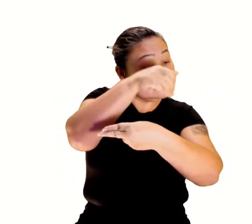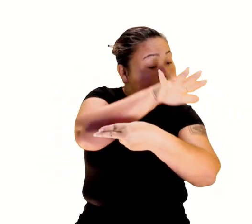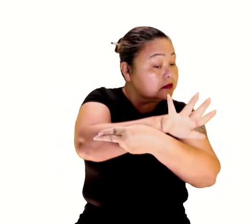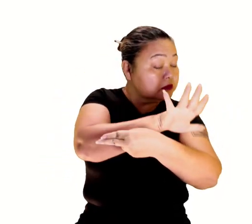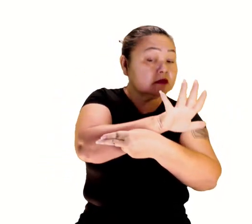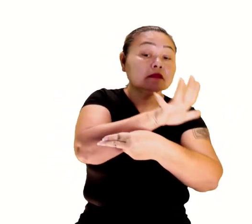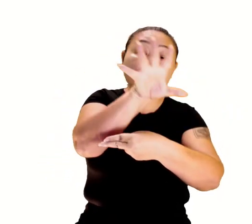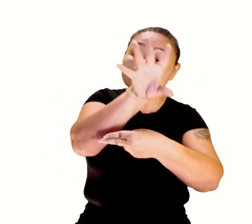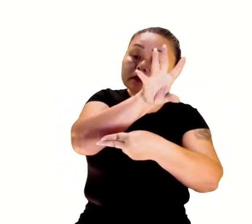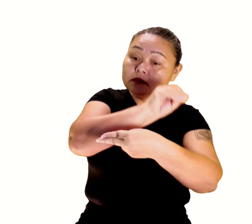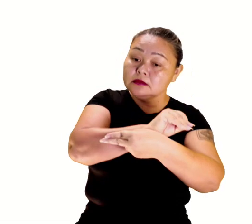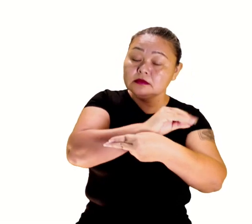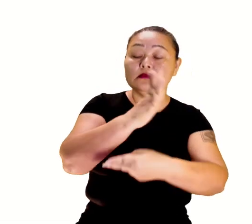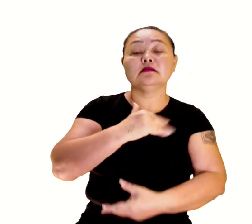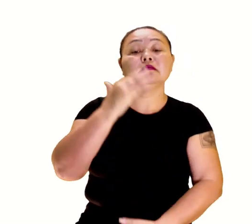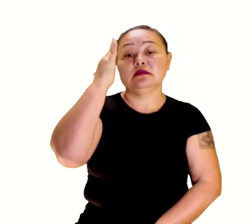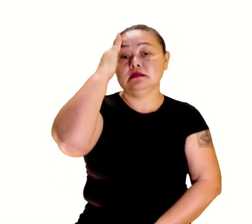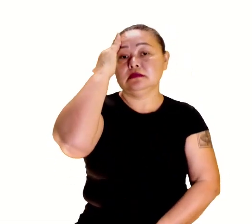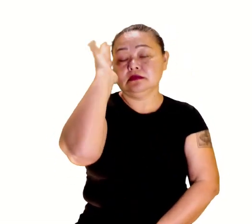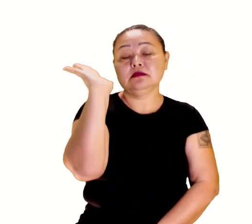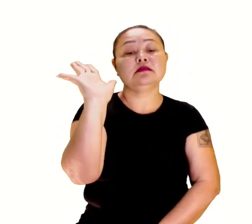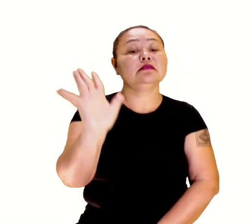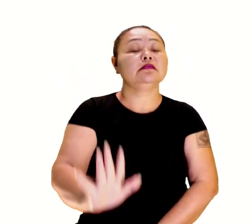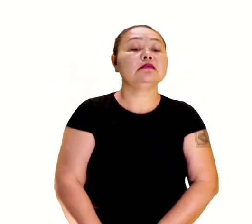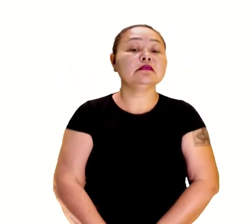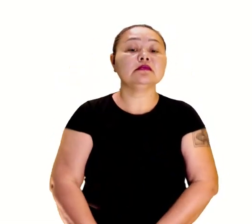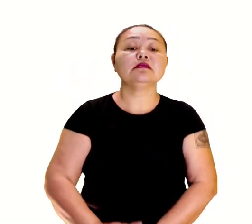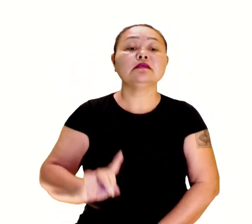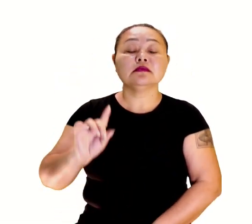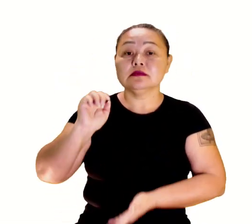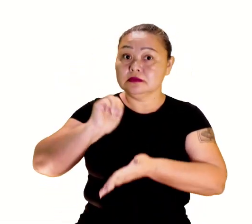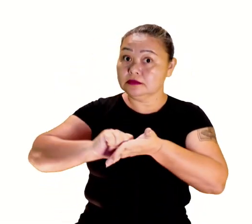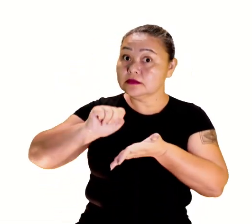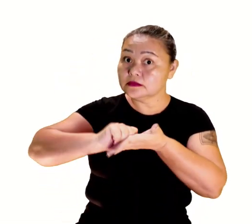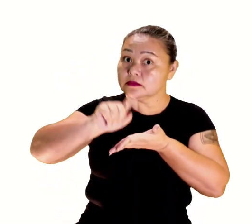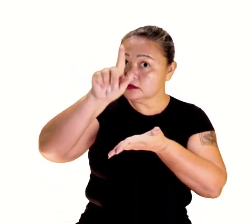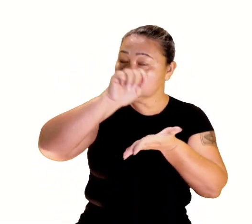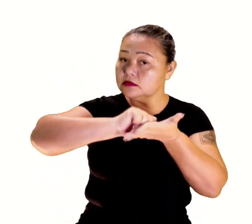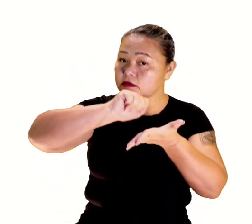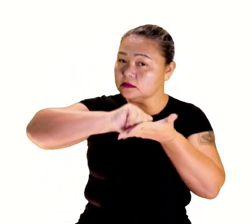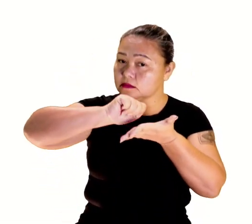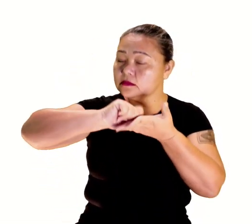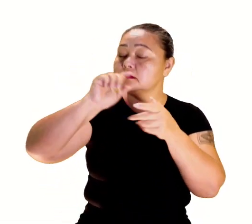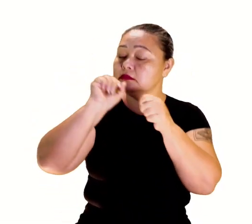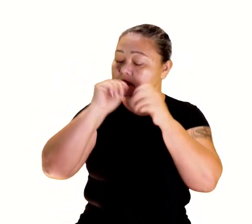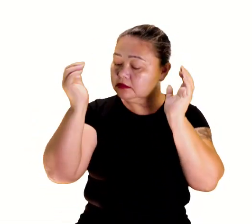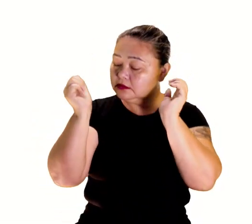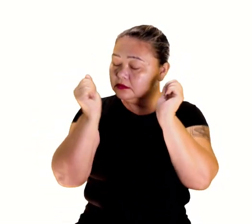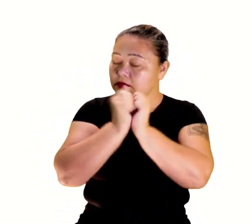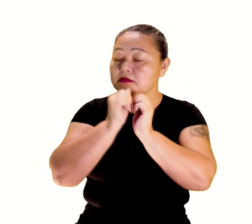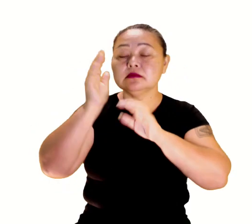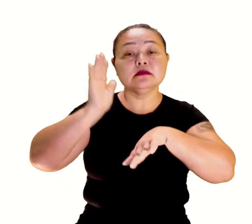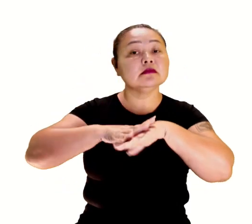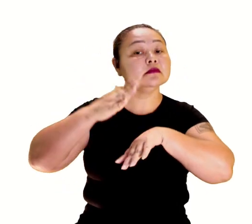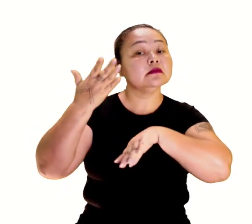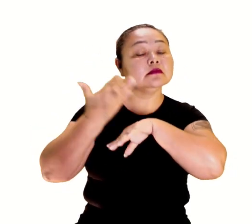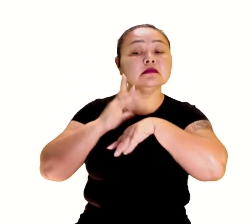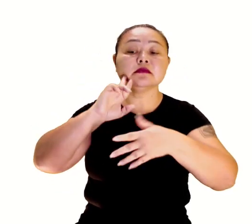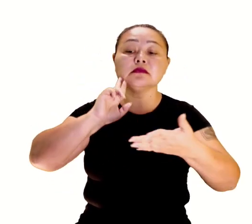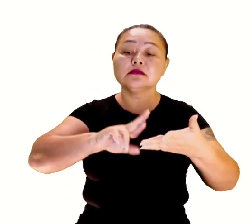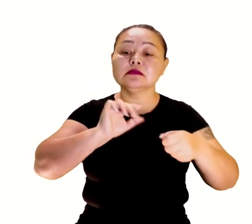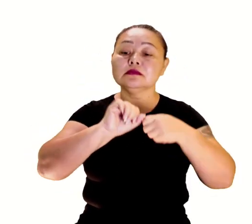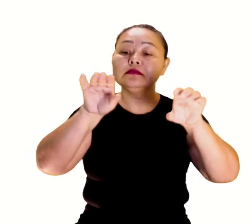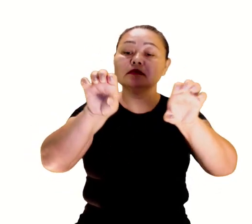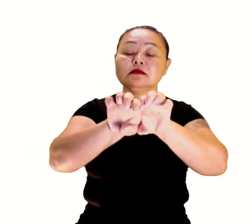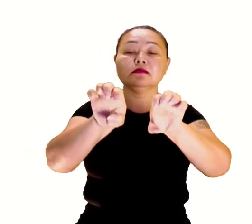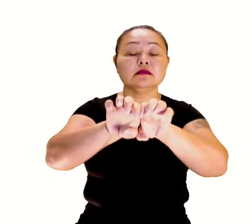trocar. Entendi. Tá bom? Olha aí, então vamos anotando, tá, gente? Vão anotando, vão fazendo junto com a gente. Quanto mais vocês resolverem equações,